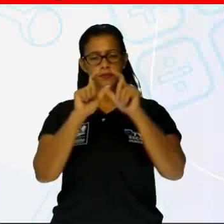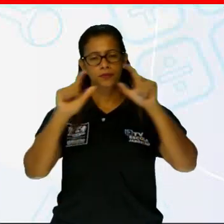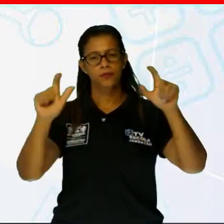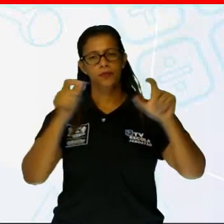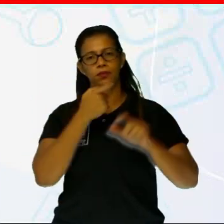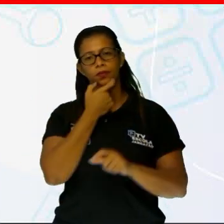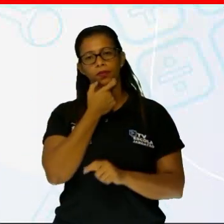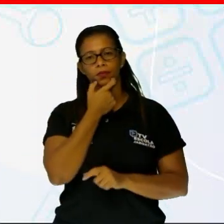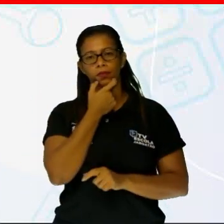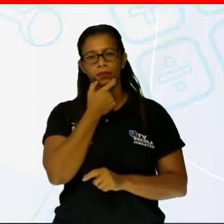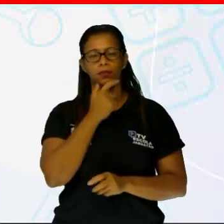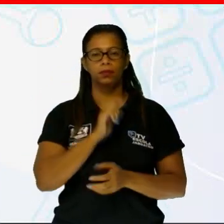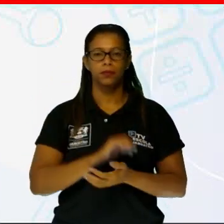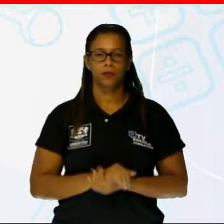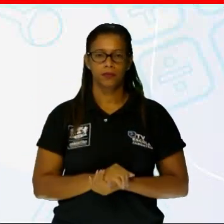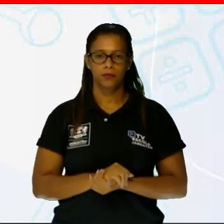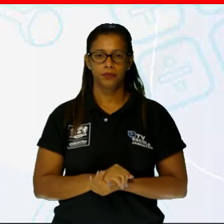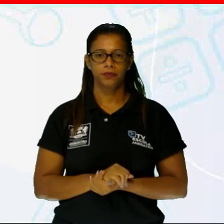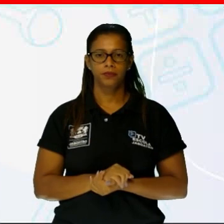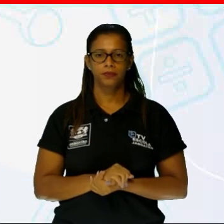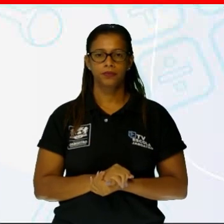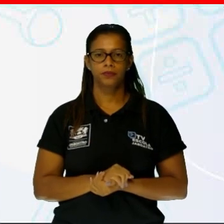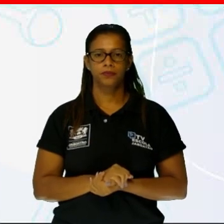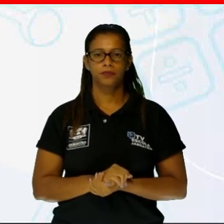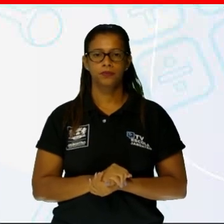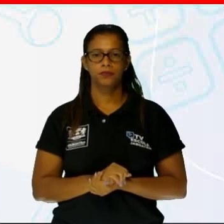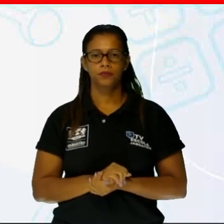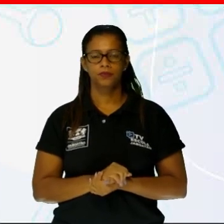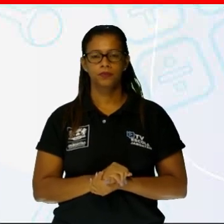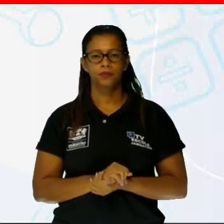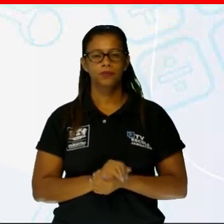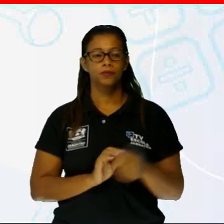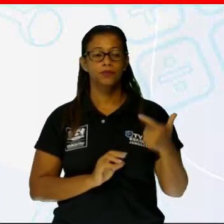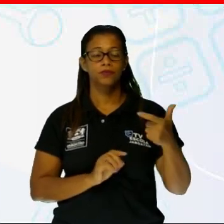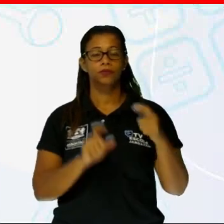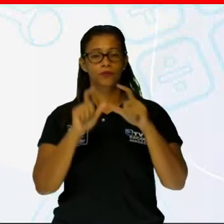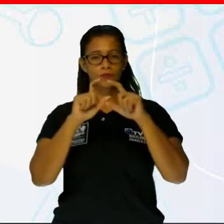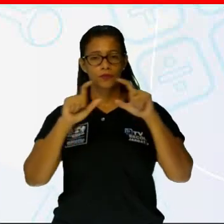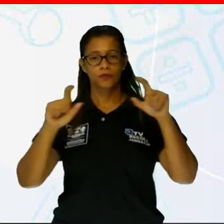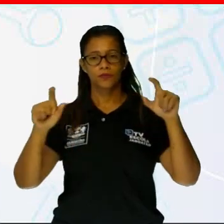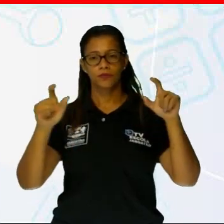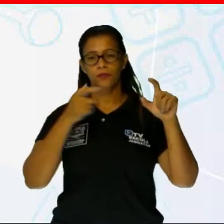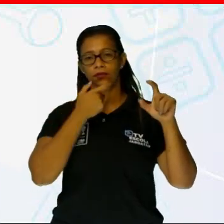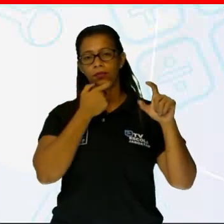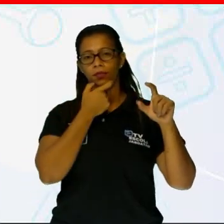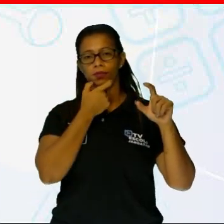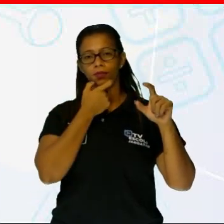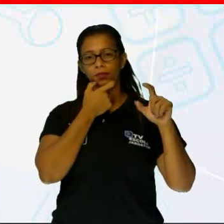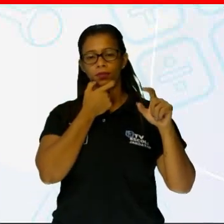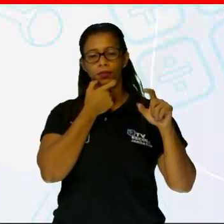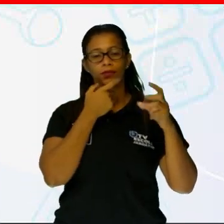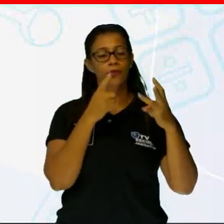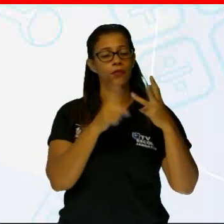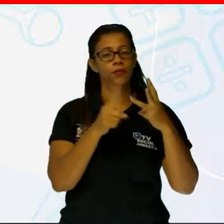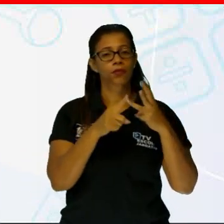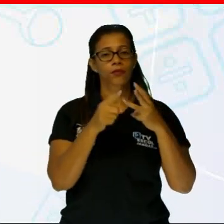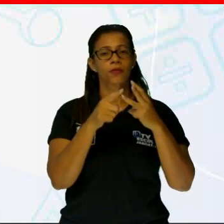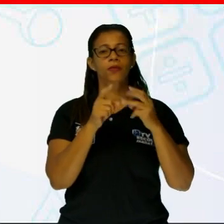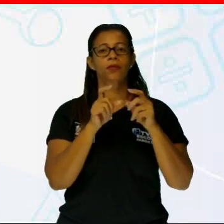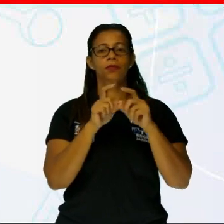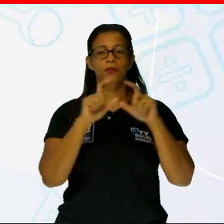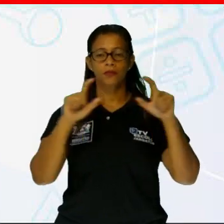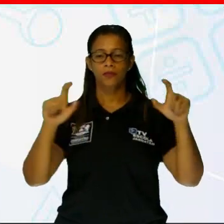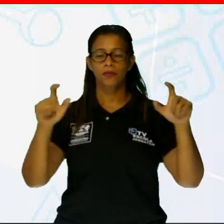8 hours a day. A segunda, the water should be cold, né? E a terceira,